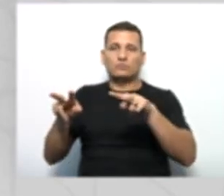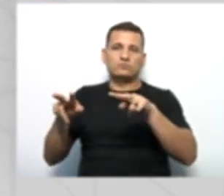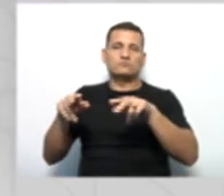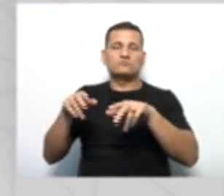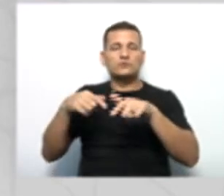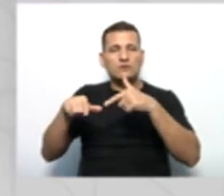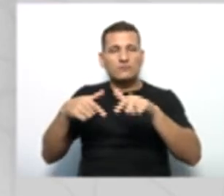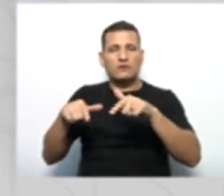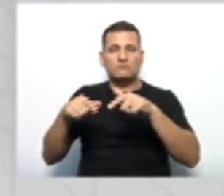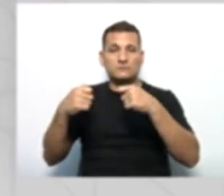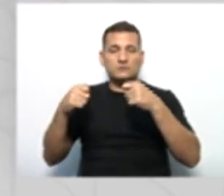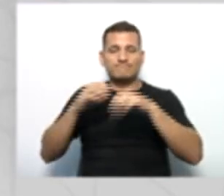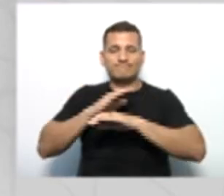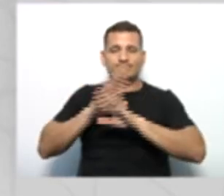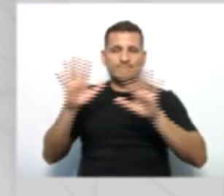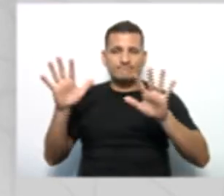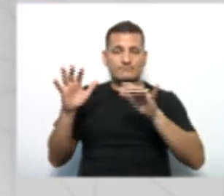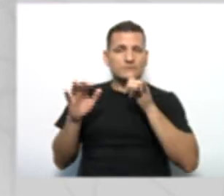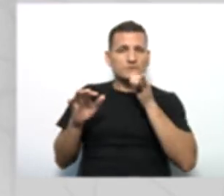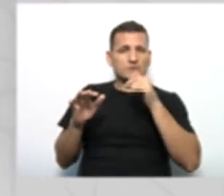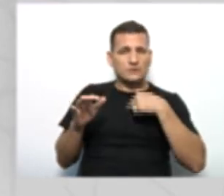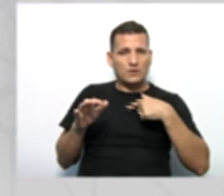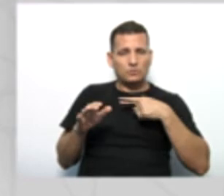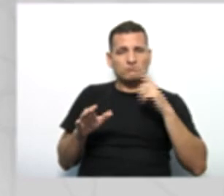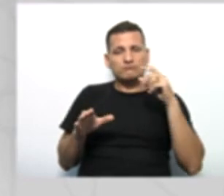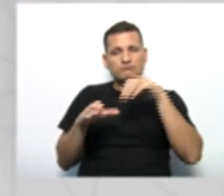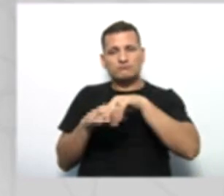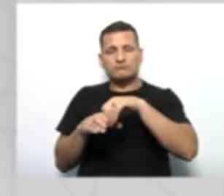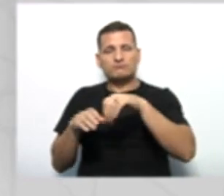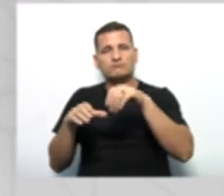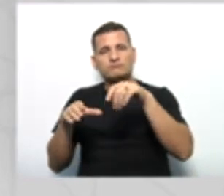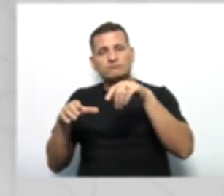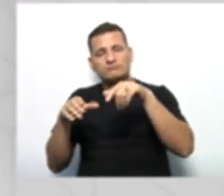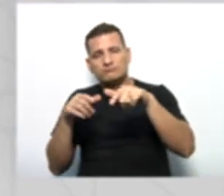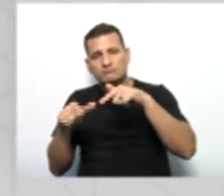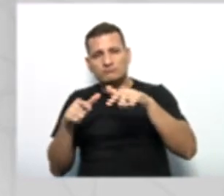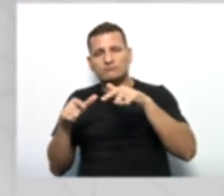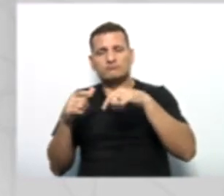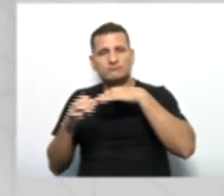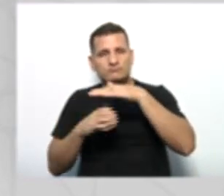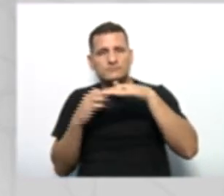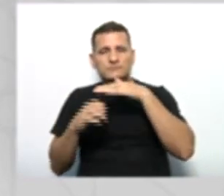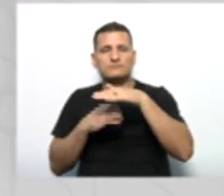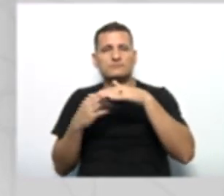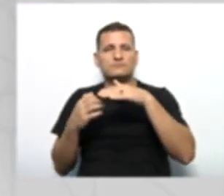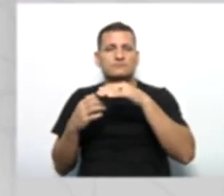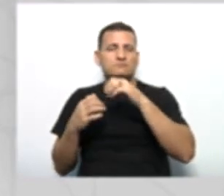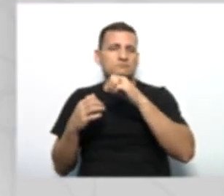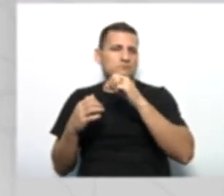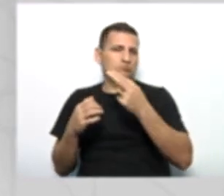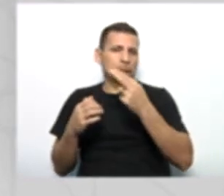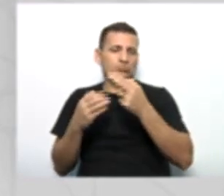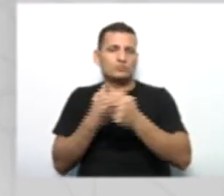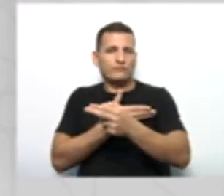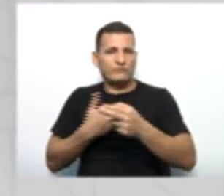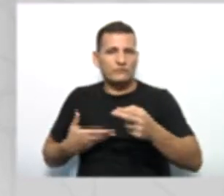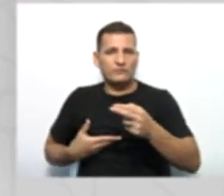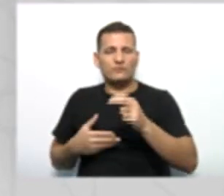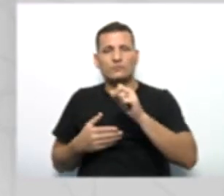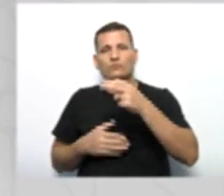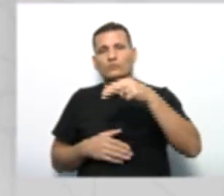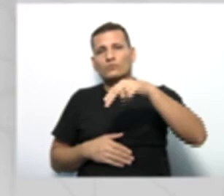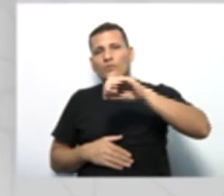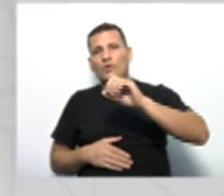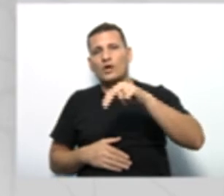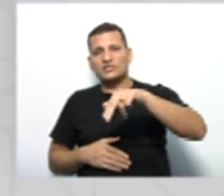clareza. Quando eu estou fazendo parte de uma organização, de uma empresa, de um órgão público, de uma ONG, eu preciso